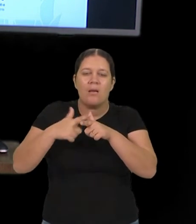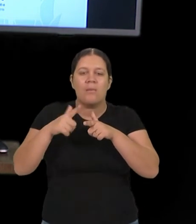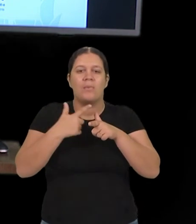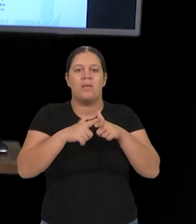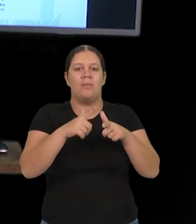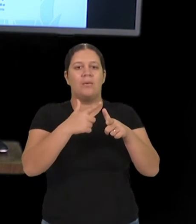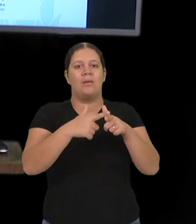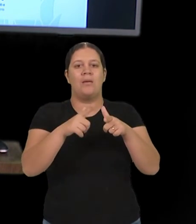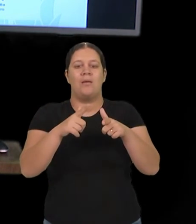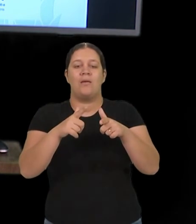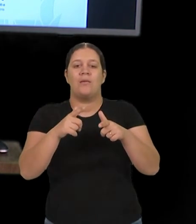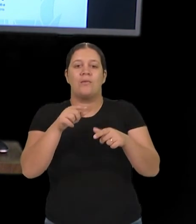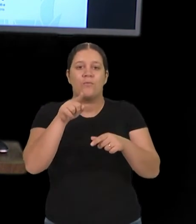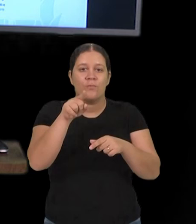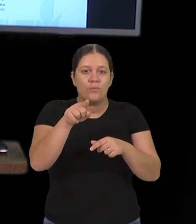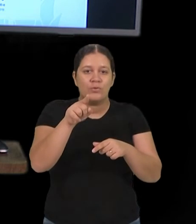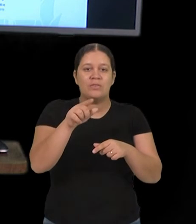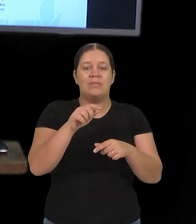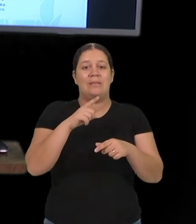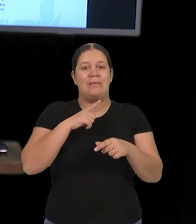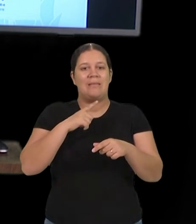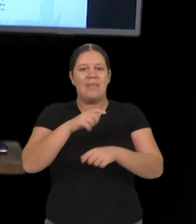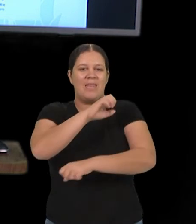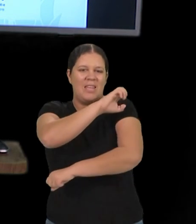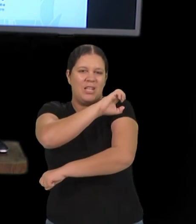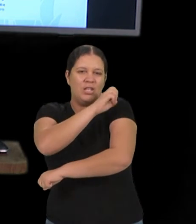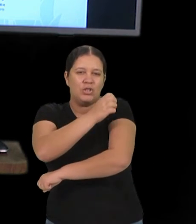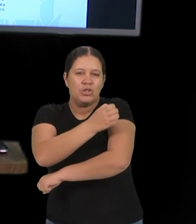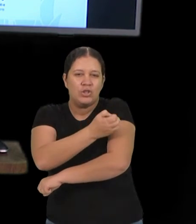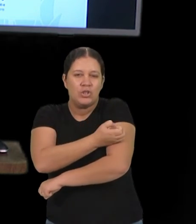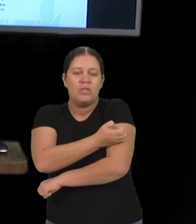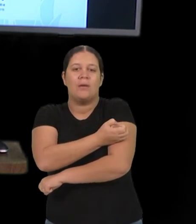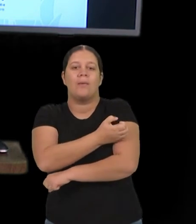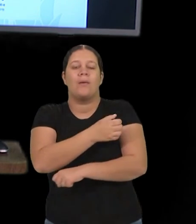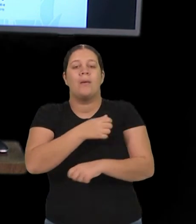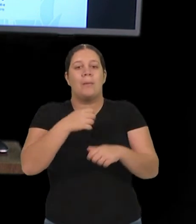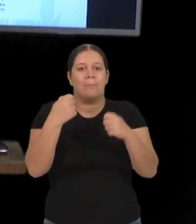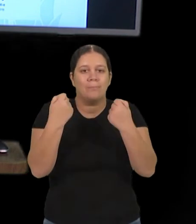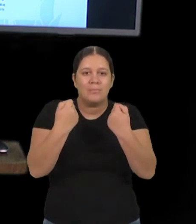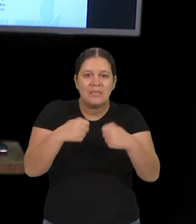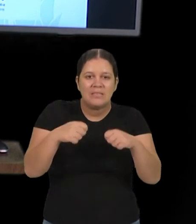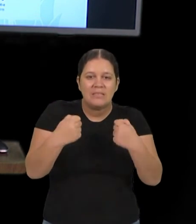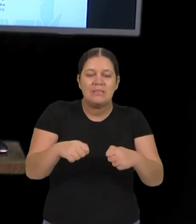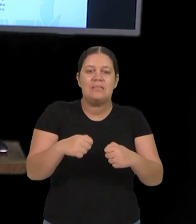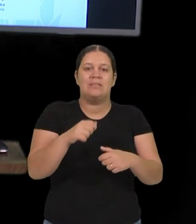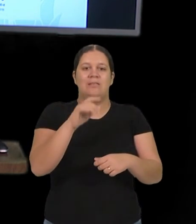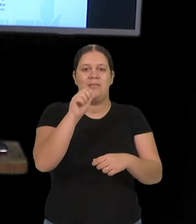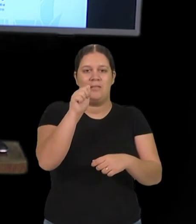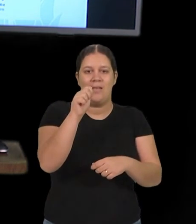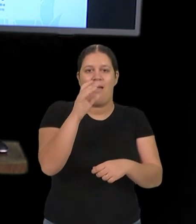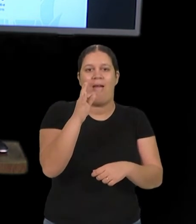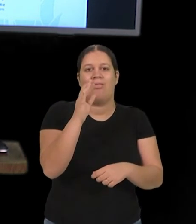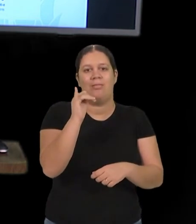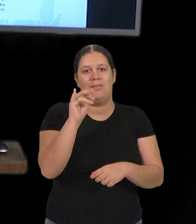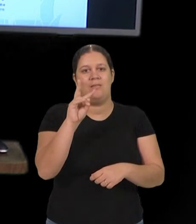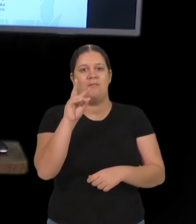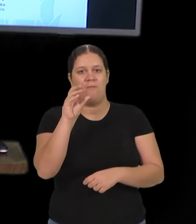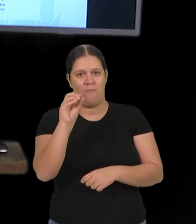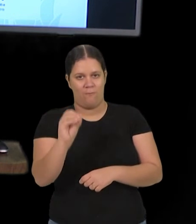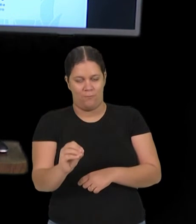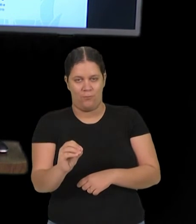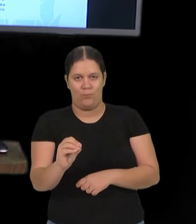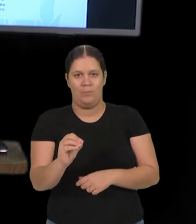nessa briga pelo gradiente de concentração, você tem gasto de energia, e se tem gasto de energia, é transporte